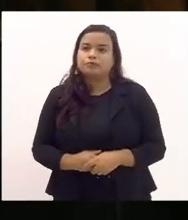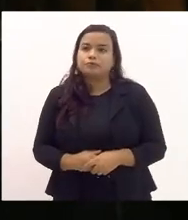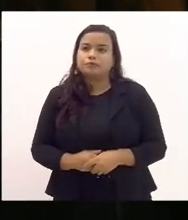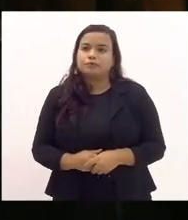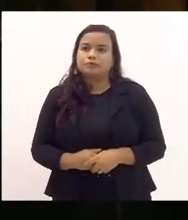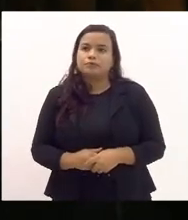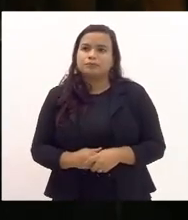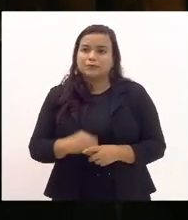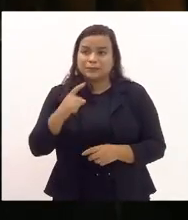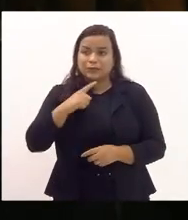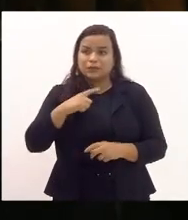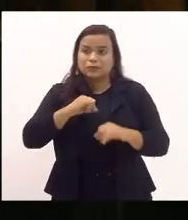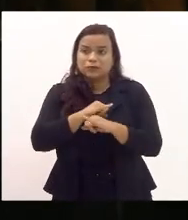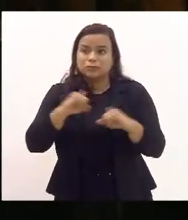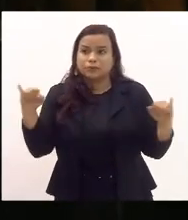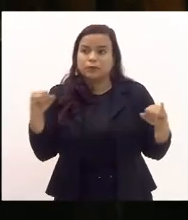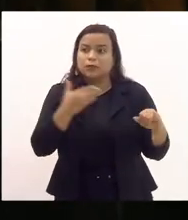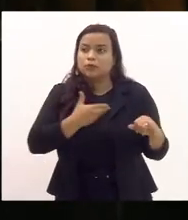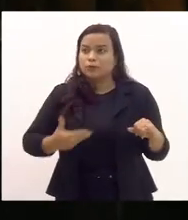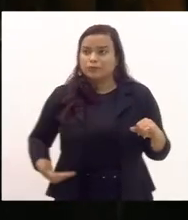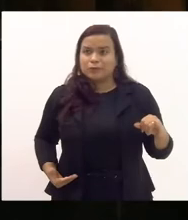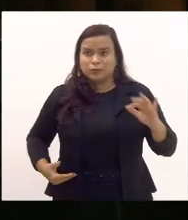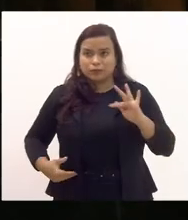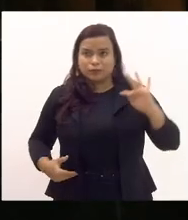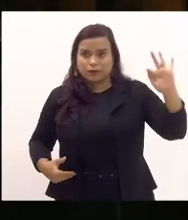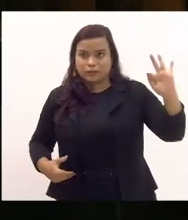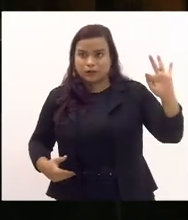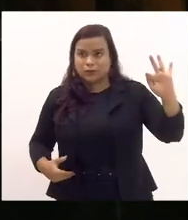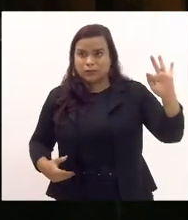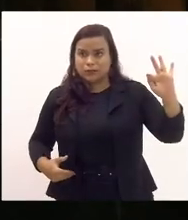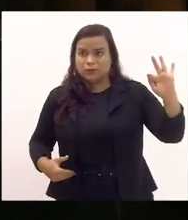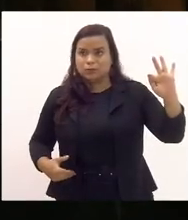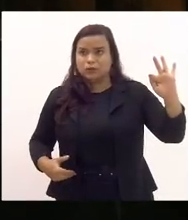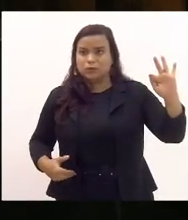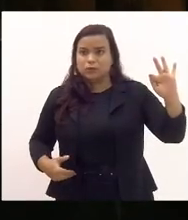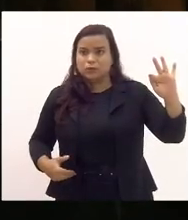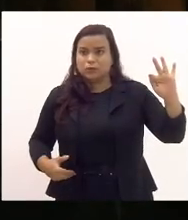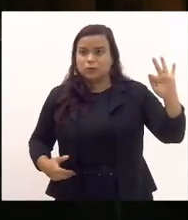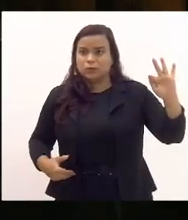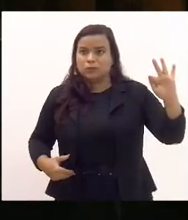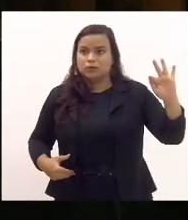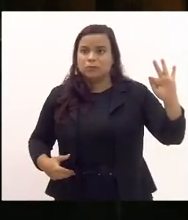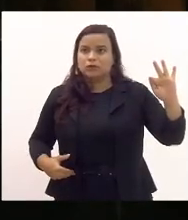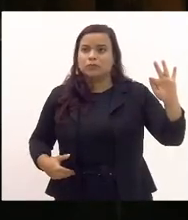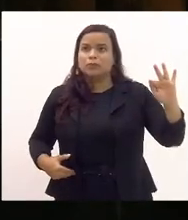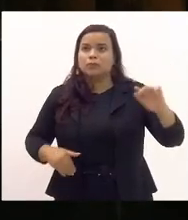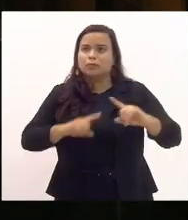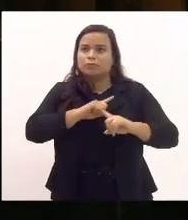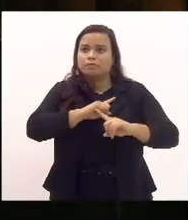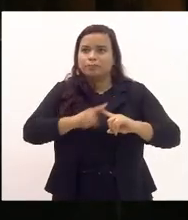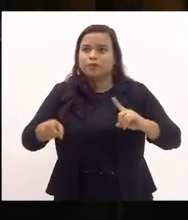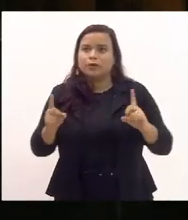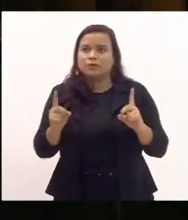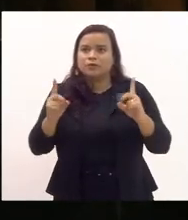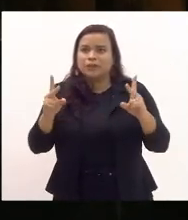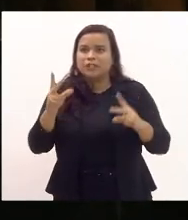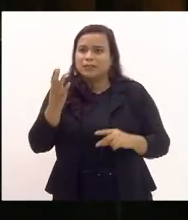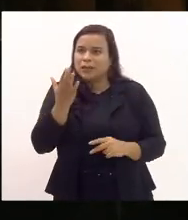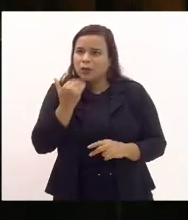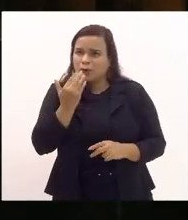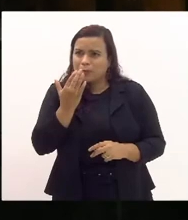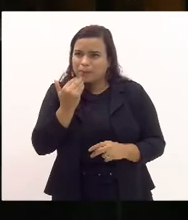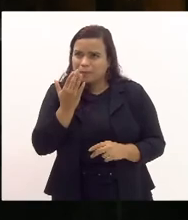e foi noticiado que o governo federal/a venda de comida na forma de